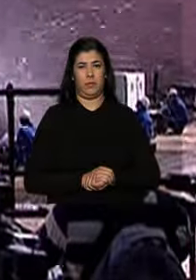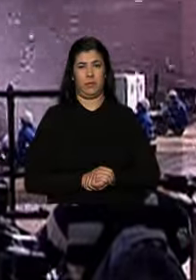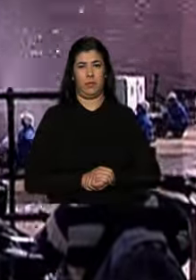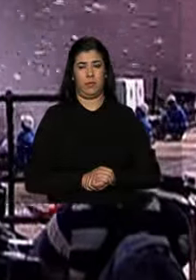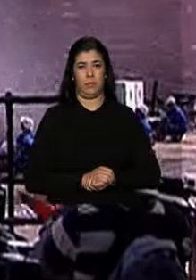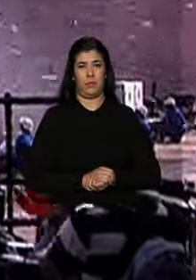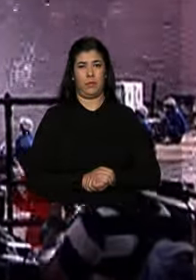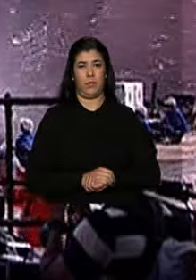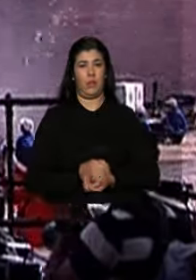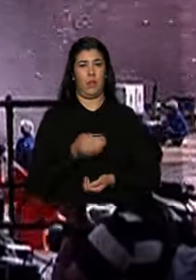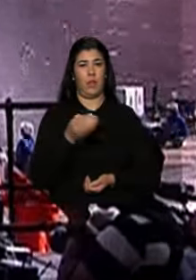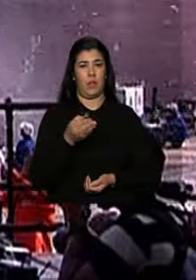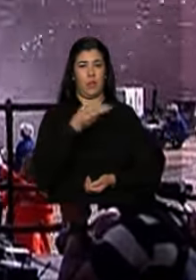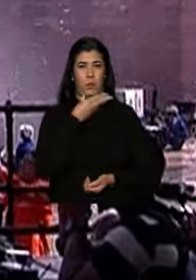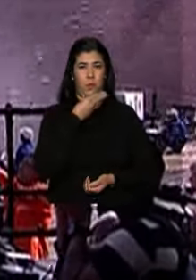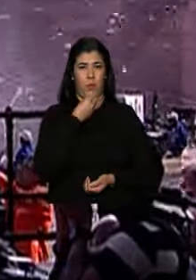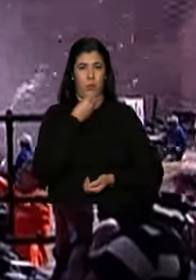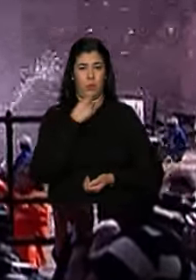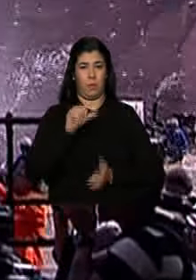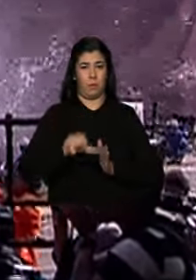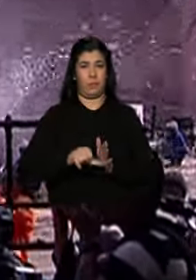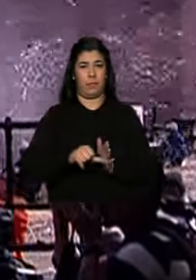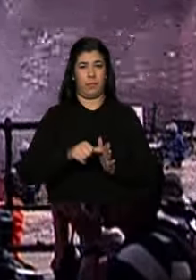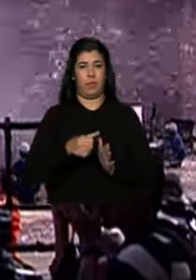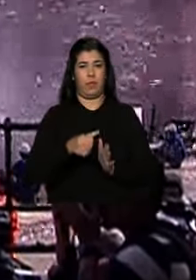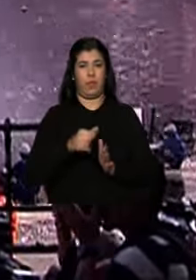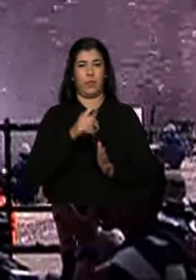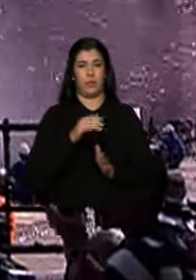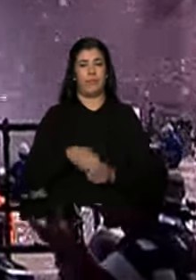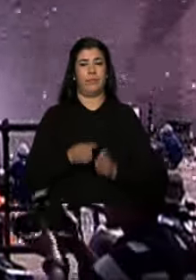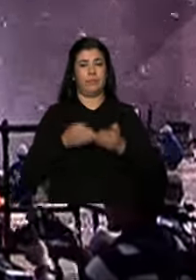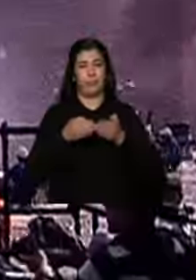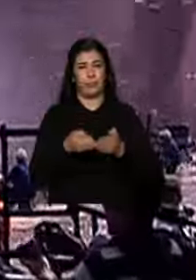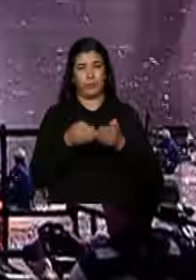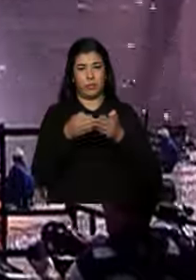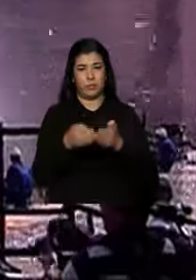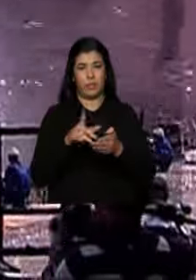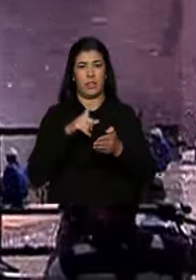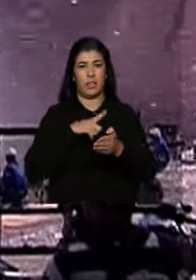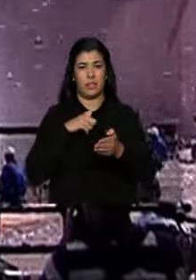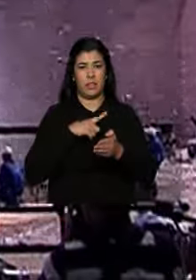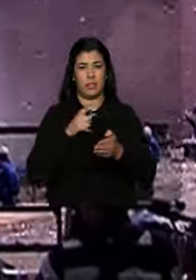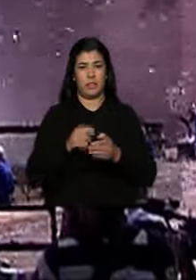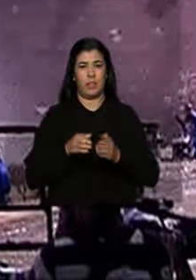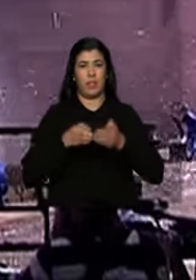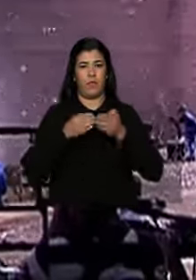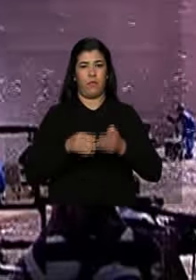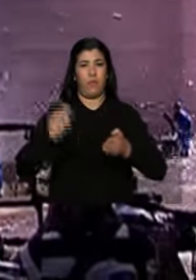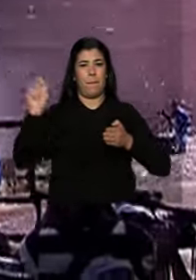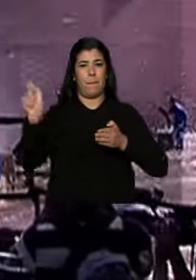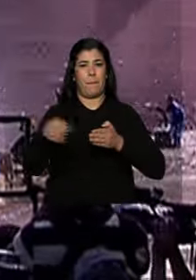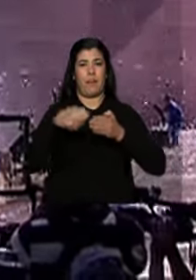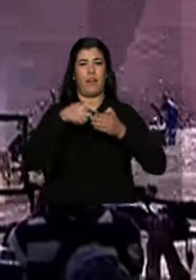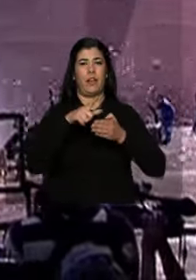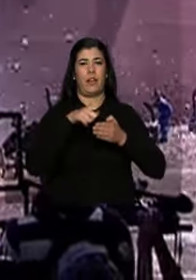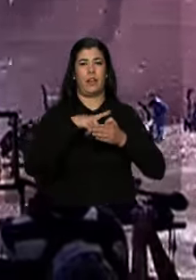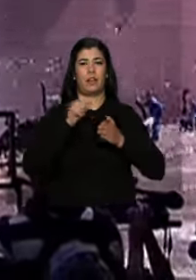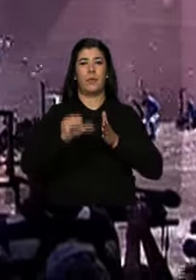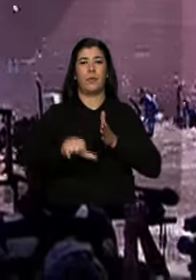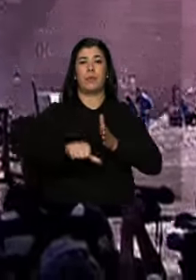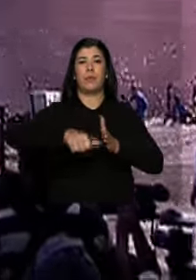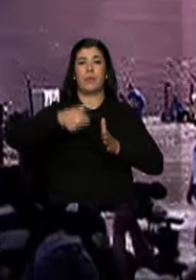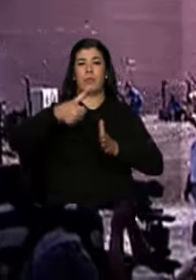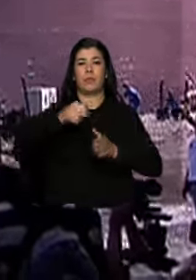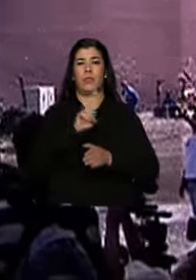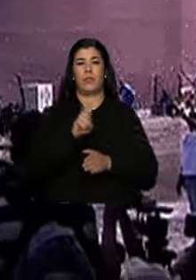O petroleiro André Rebouças foi batizado em dezembro do ano passado. Ele é um navio do tipo